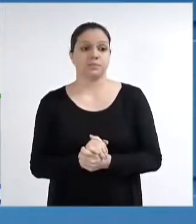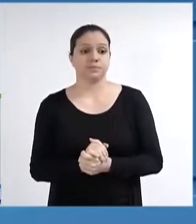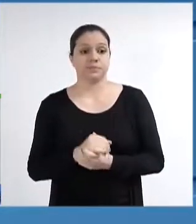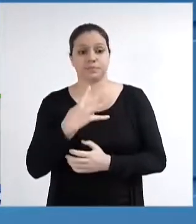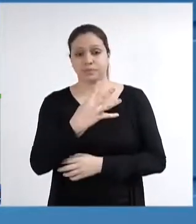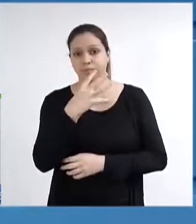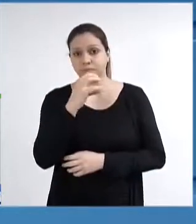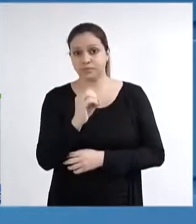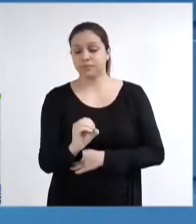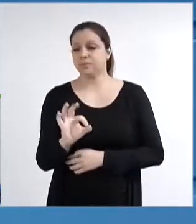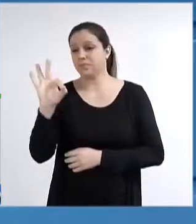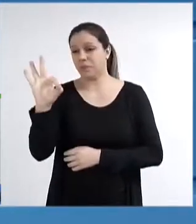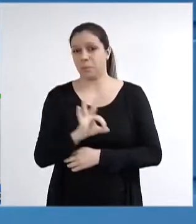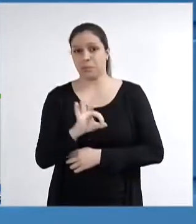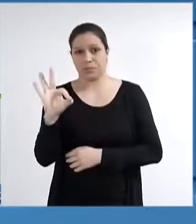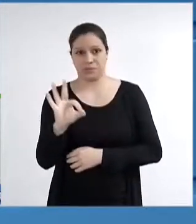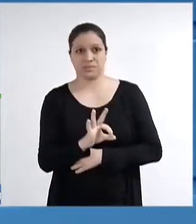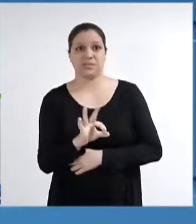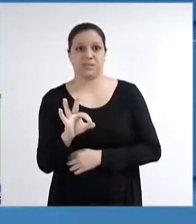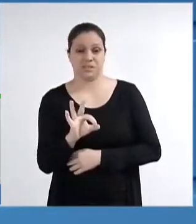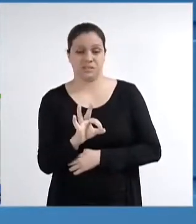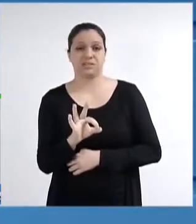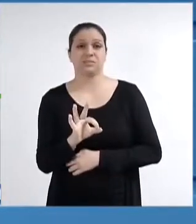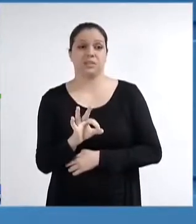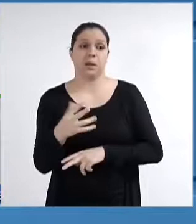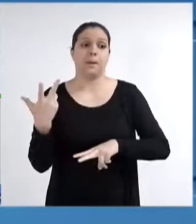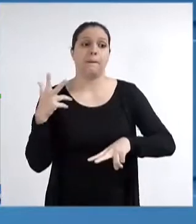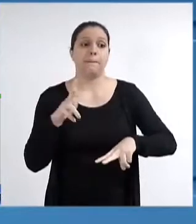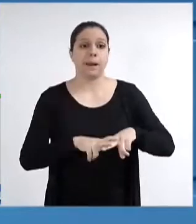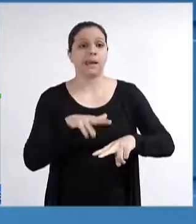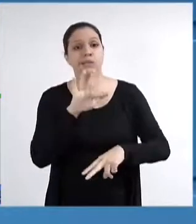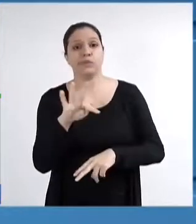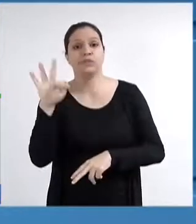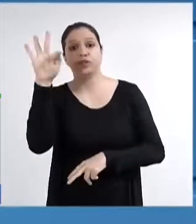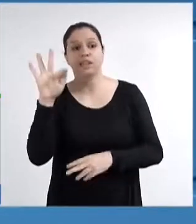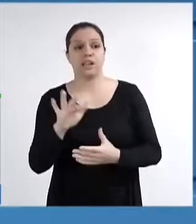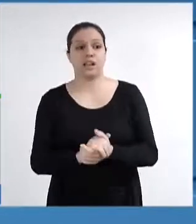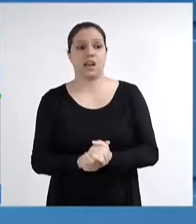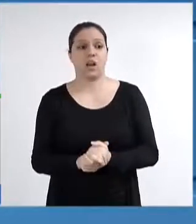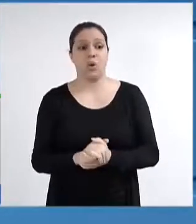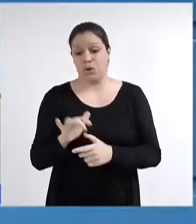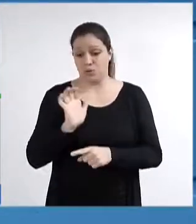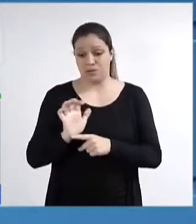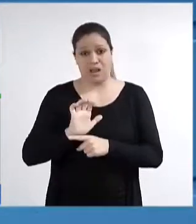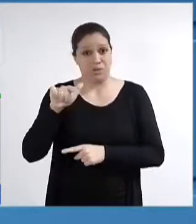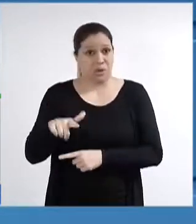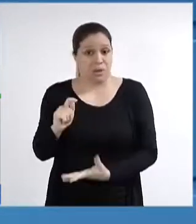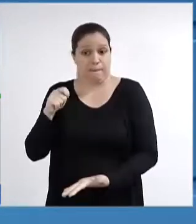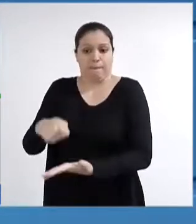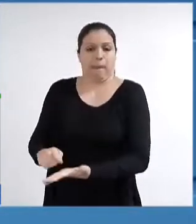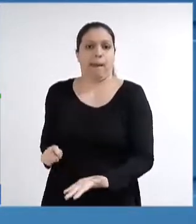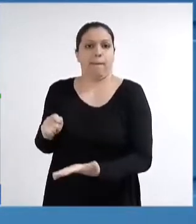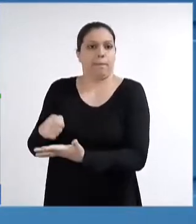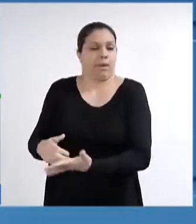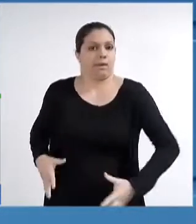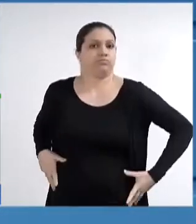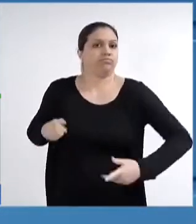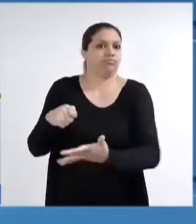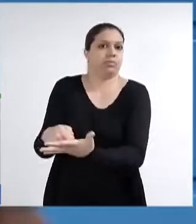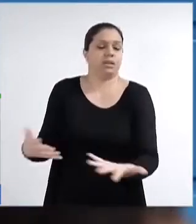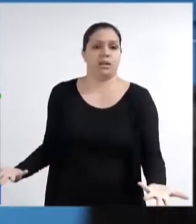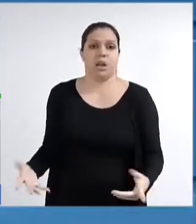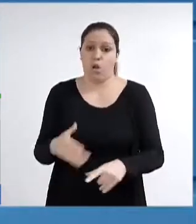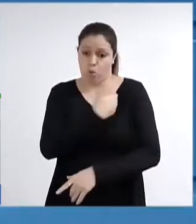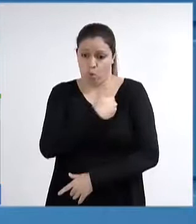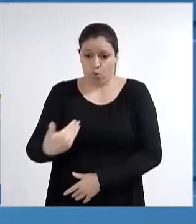40% da massa carcerária que está no Mato Grosso do Sul, são presos federais e que o Estado está bancando a conta. Ou seja, ou o governo federal